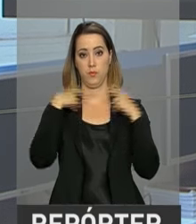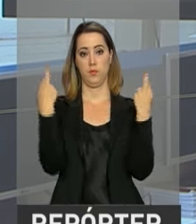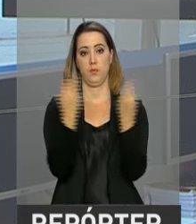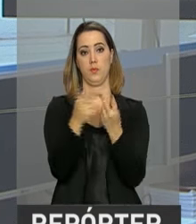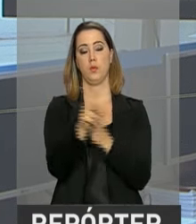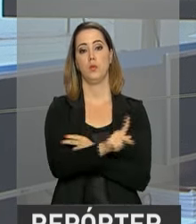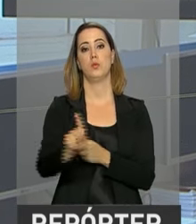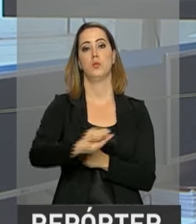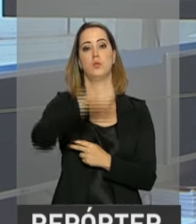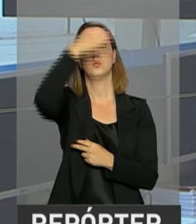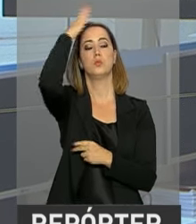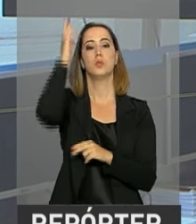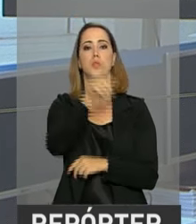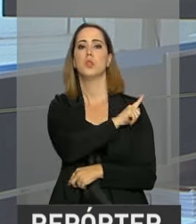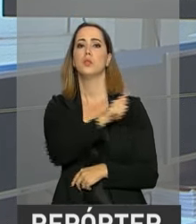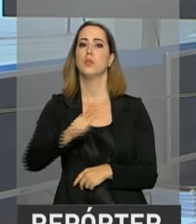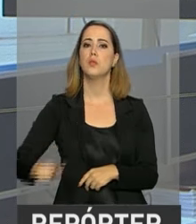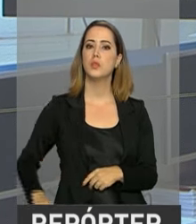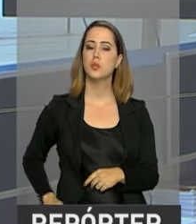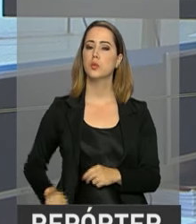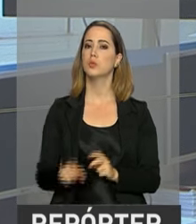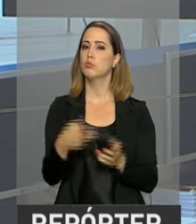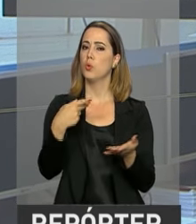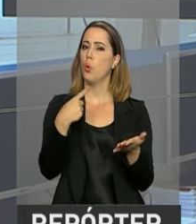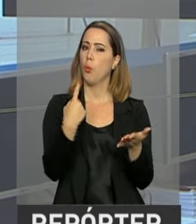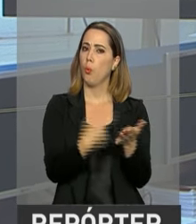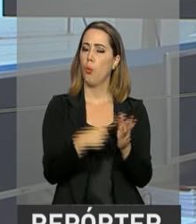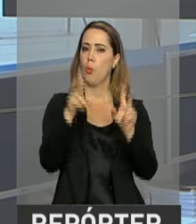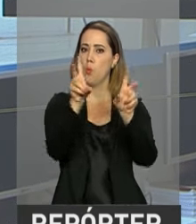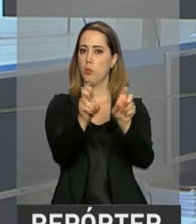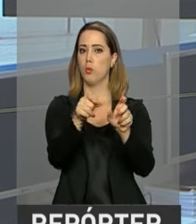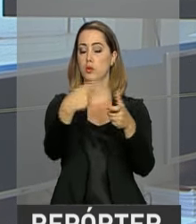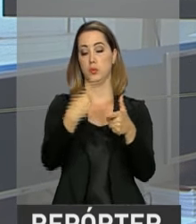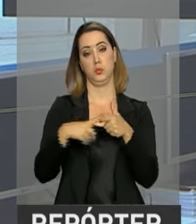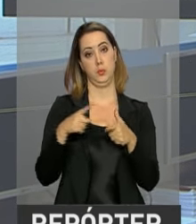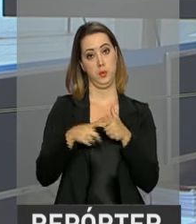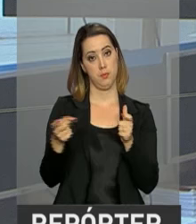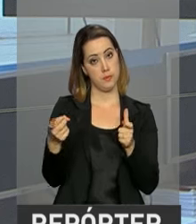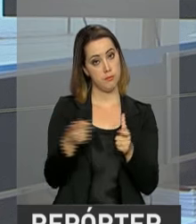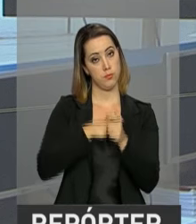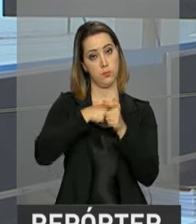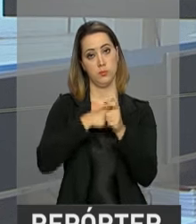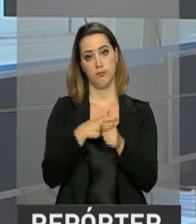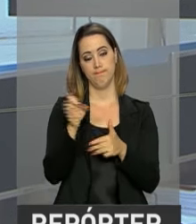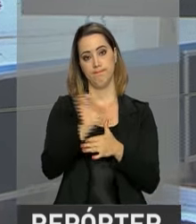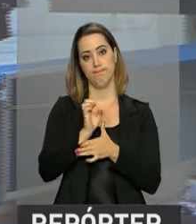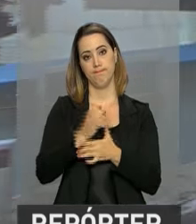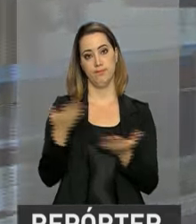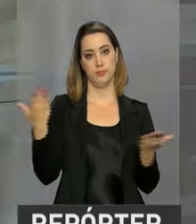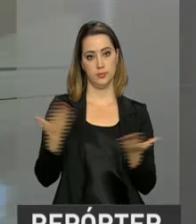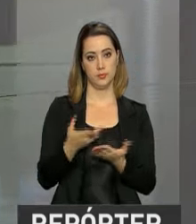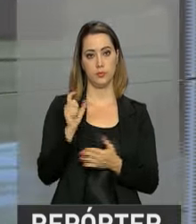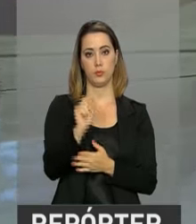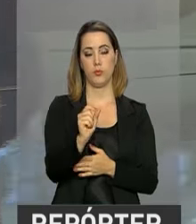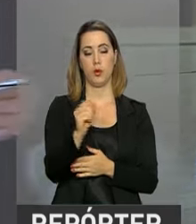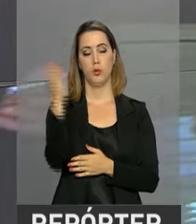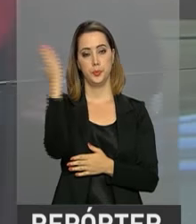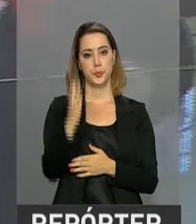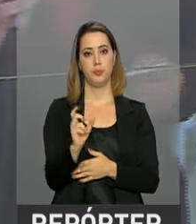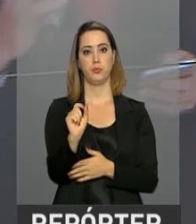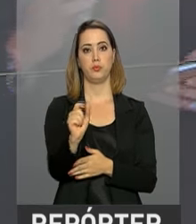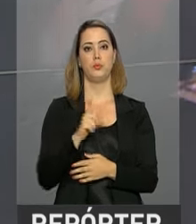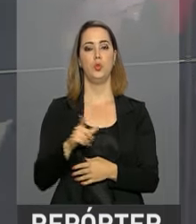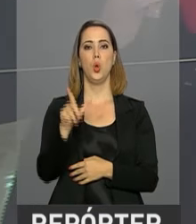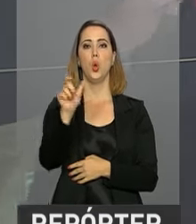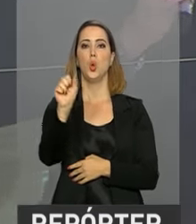entre o presidente Michel Temer e governadores na pauta crise fiscal enfrentada pelos Estados brasileiros e a repórter Luana